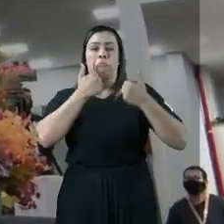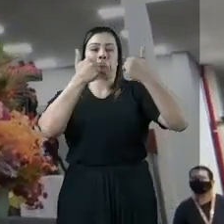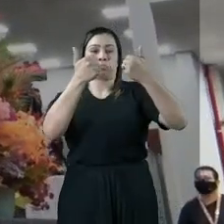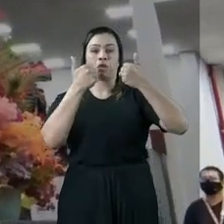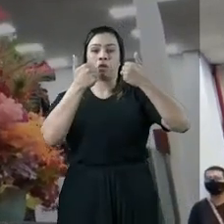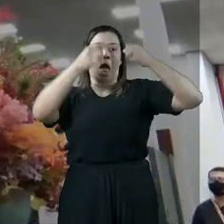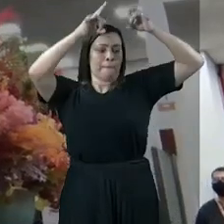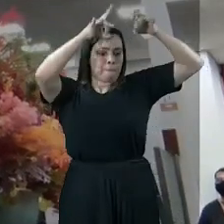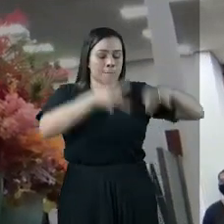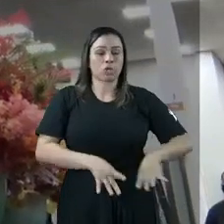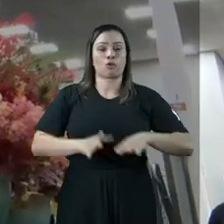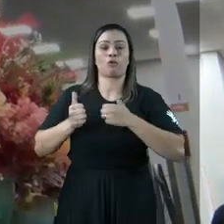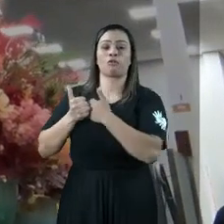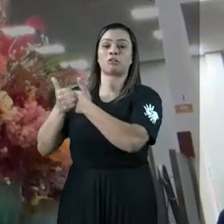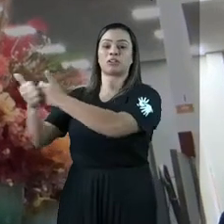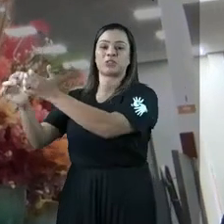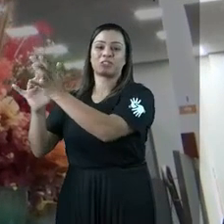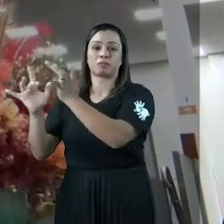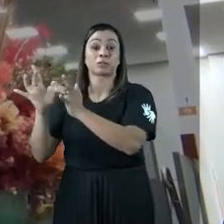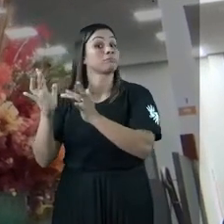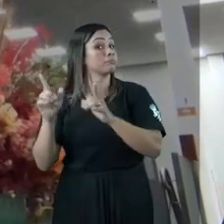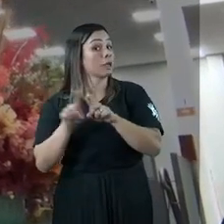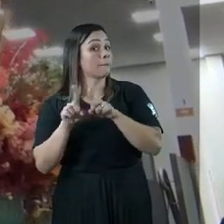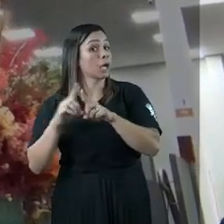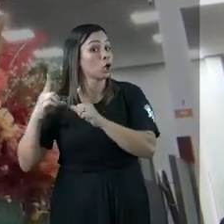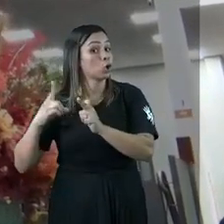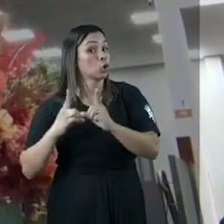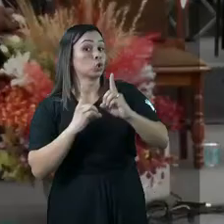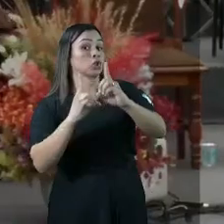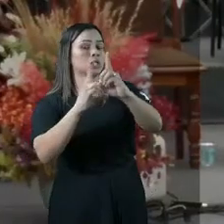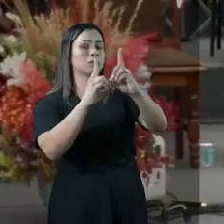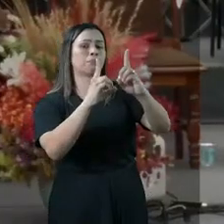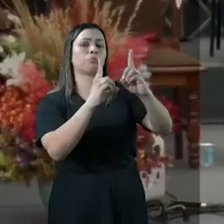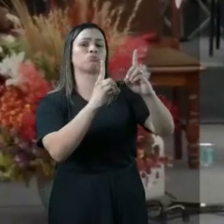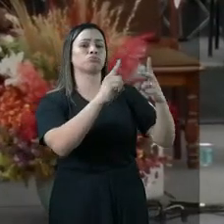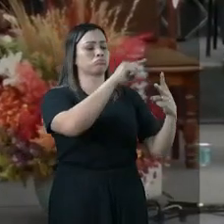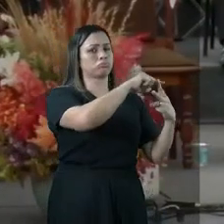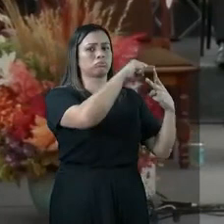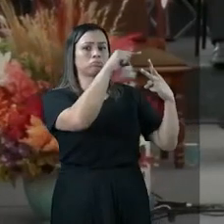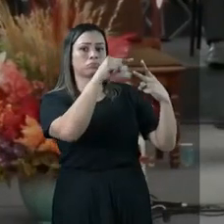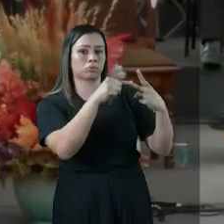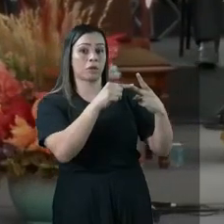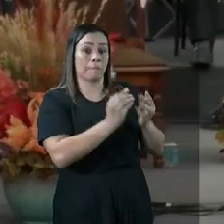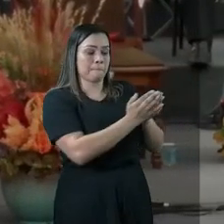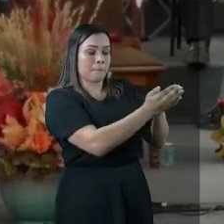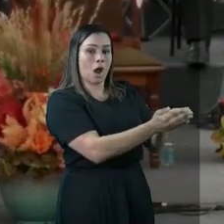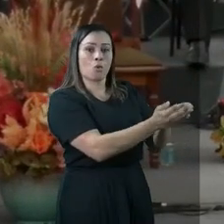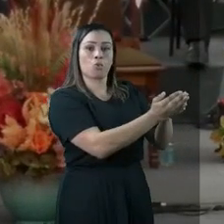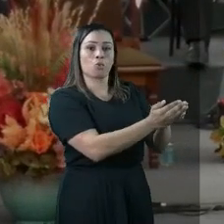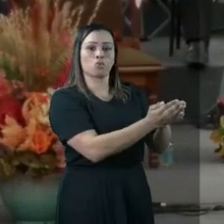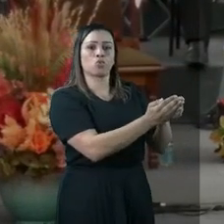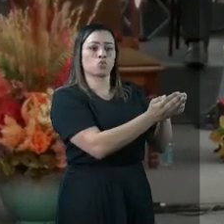Glória entrar. Os discípulos, por duas vezes, criaram espaço no barco para o Rei da Glória